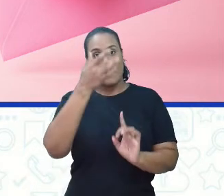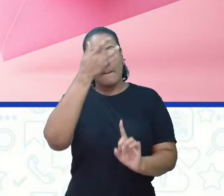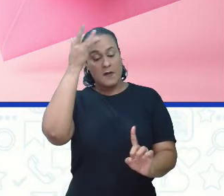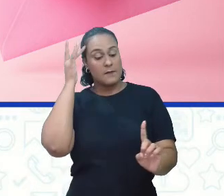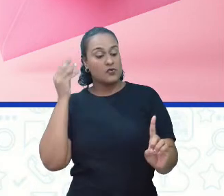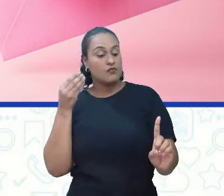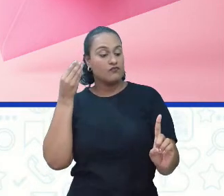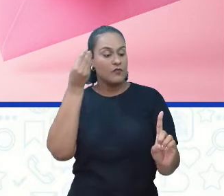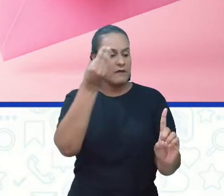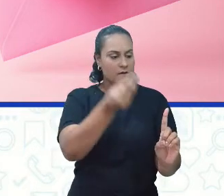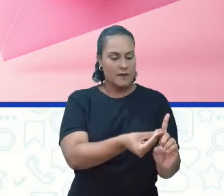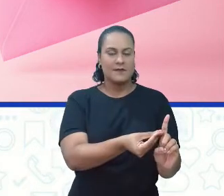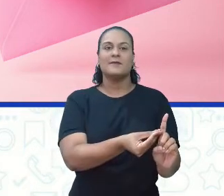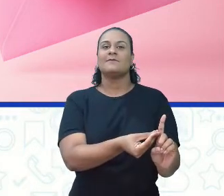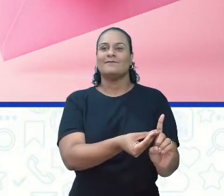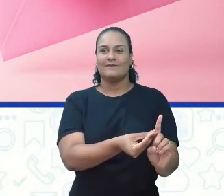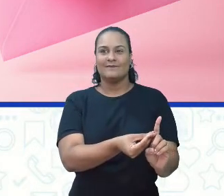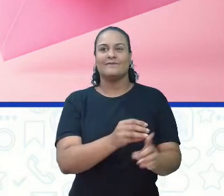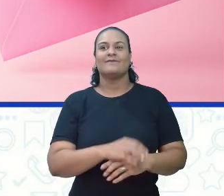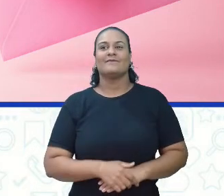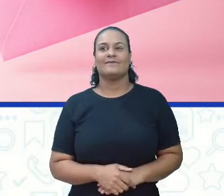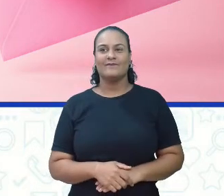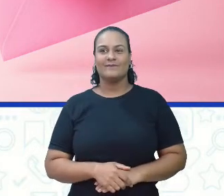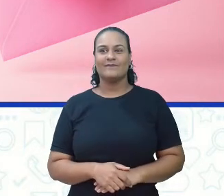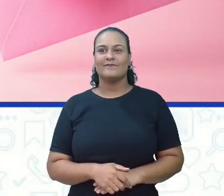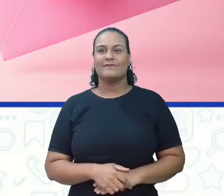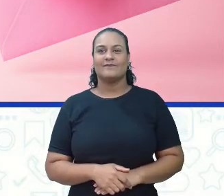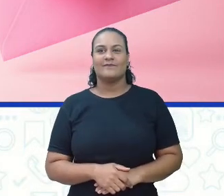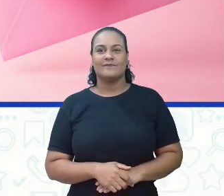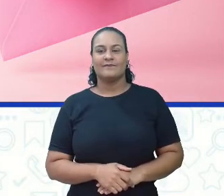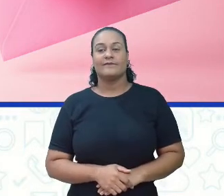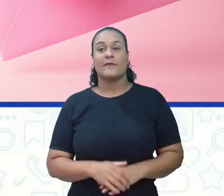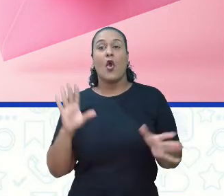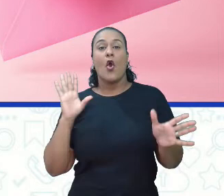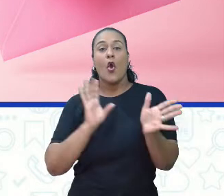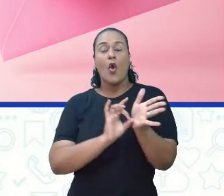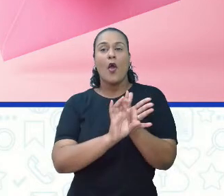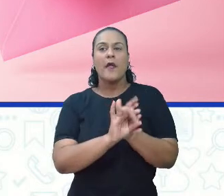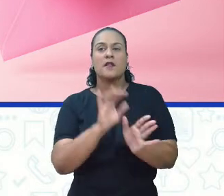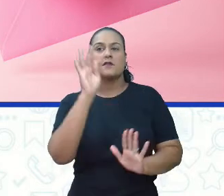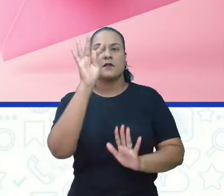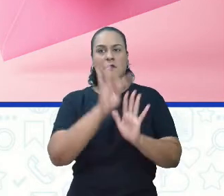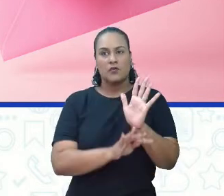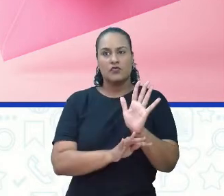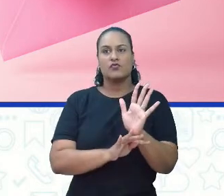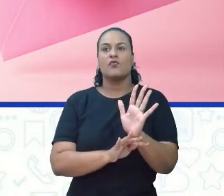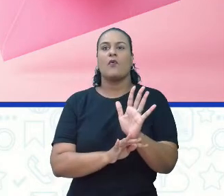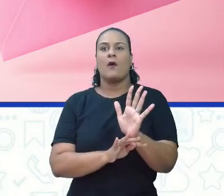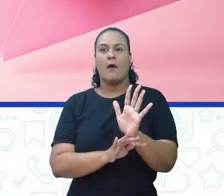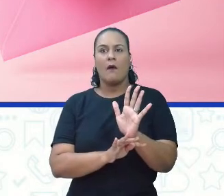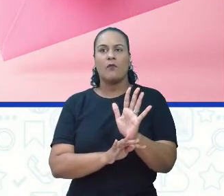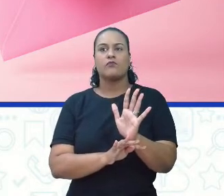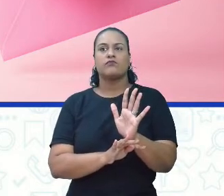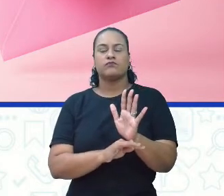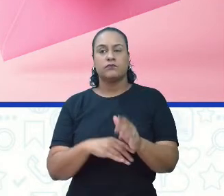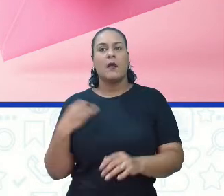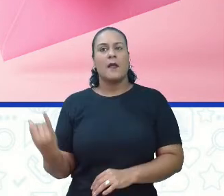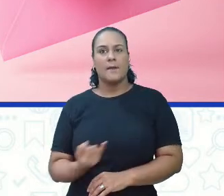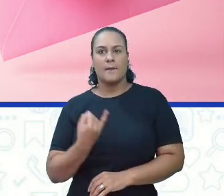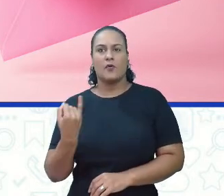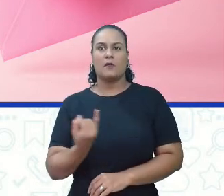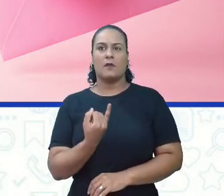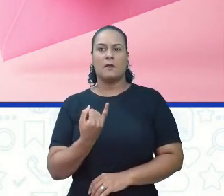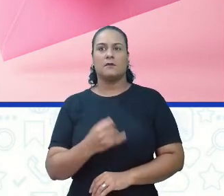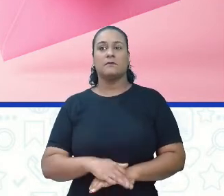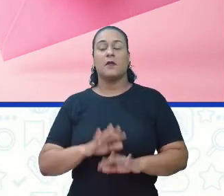a coerência textual é recomendável como forma de clareza à mensagem enviada. Quando enviadas pelo correio físico, em